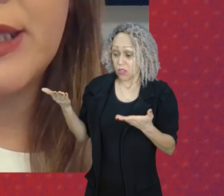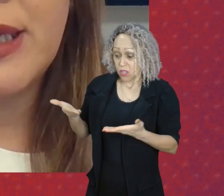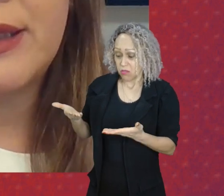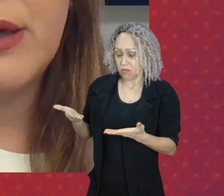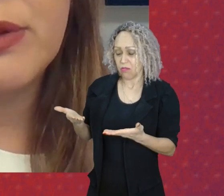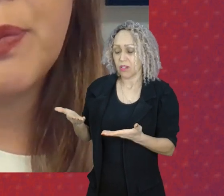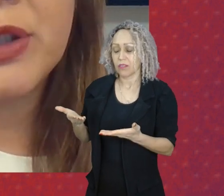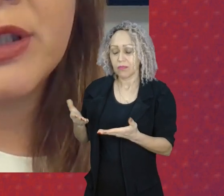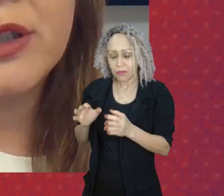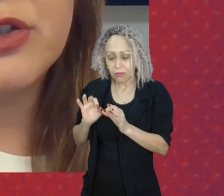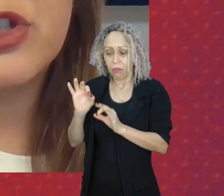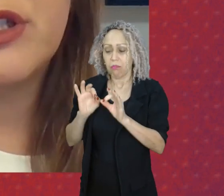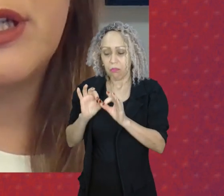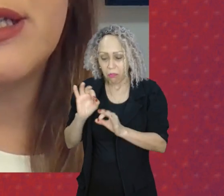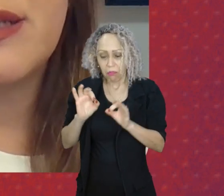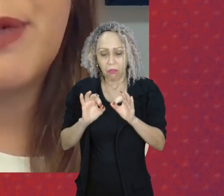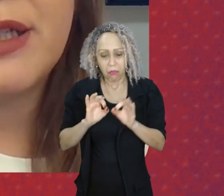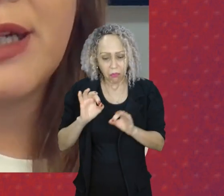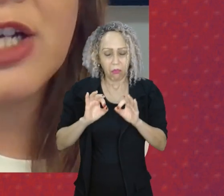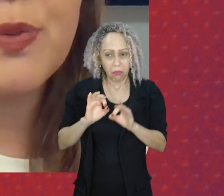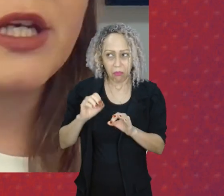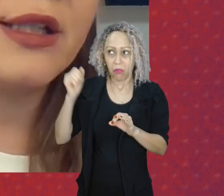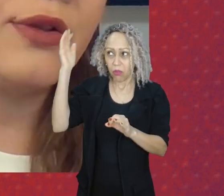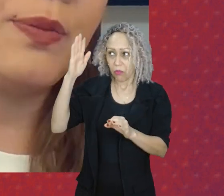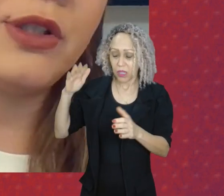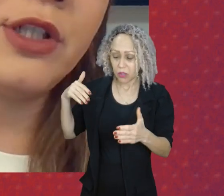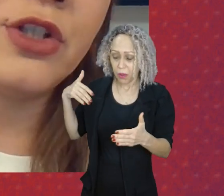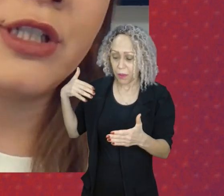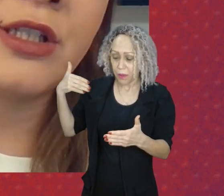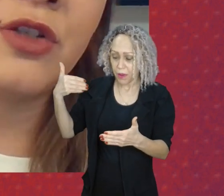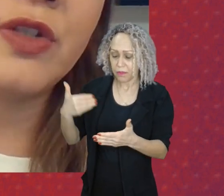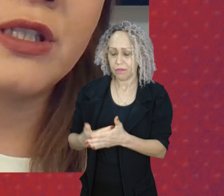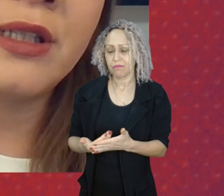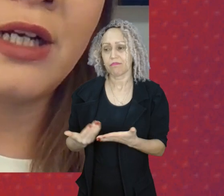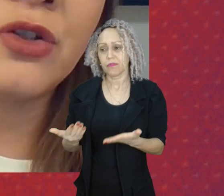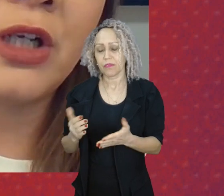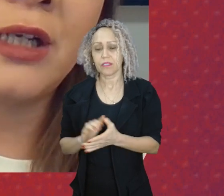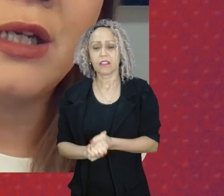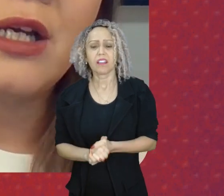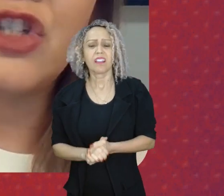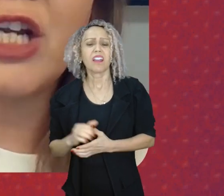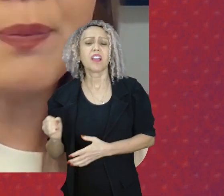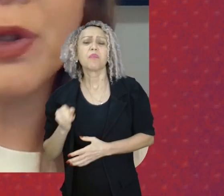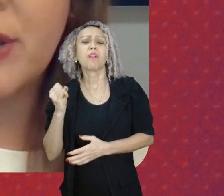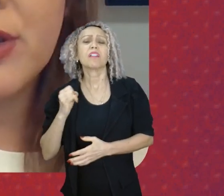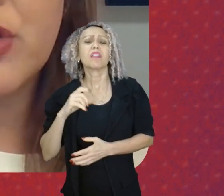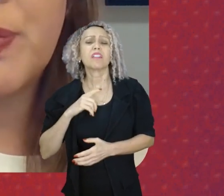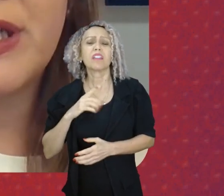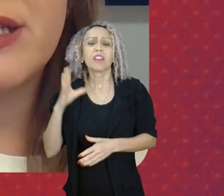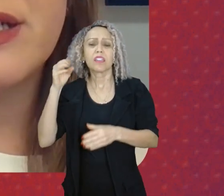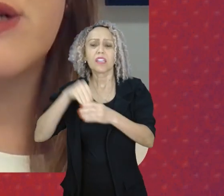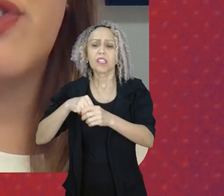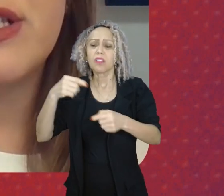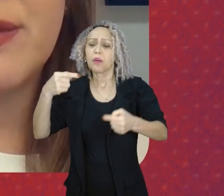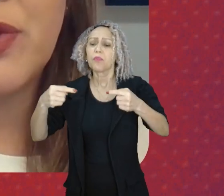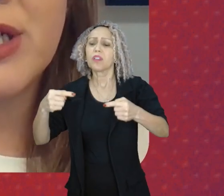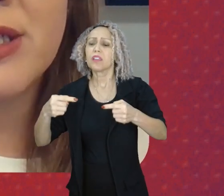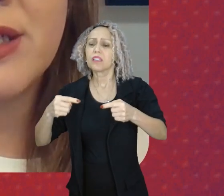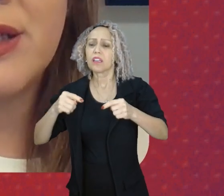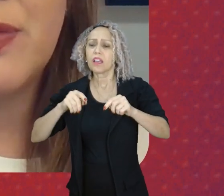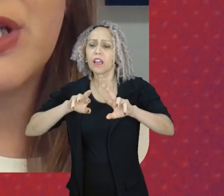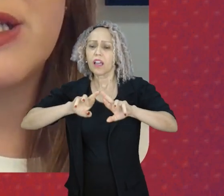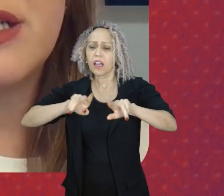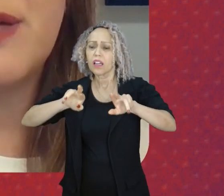por que é tão importante ter essa paridade? Por que é tão importante ter essa diversidade? Olha, já é importante porque é assim que se faz